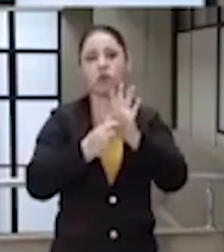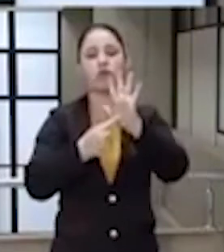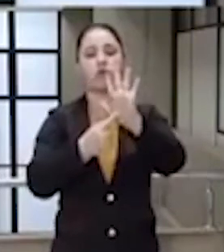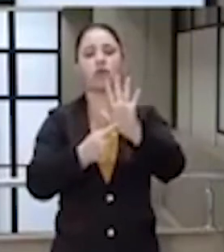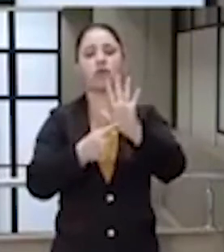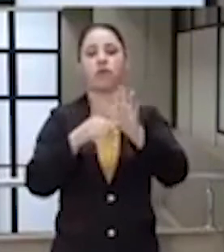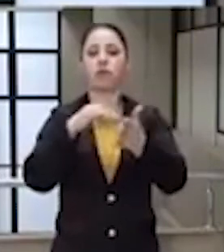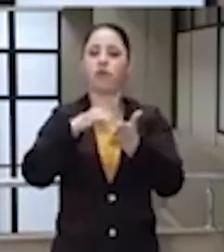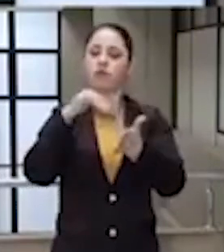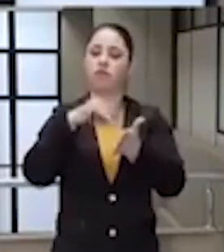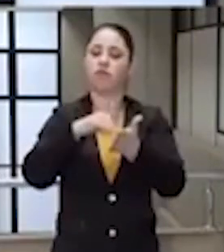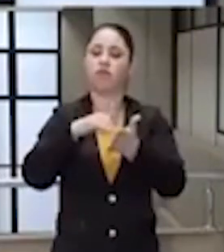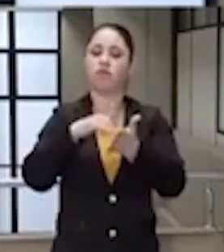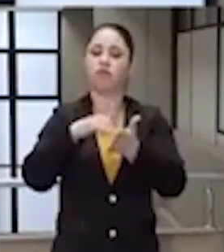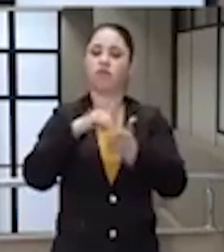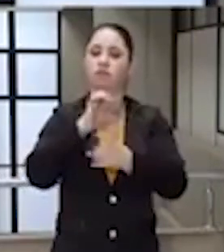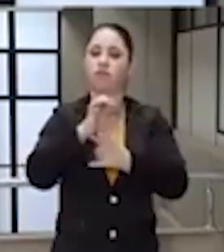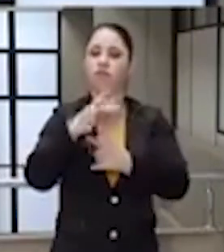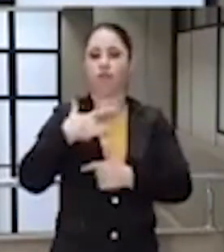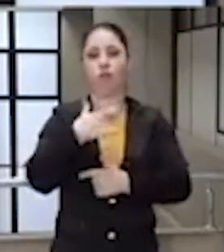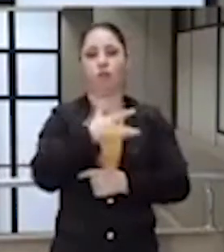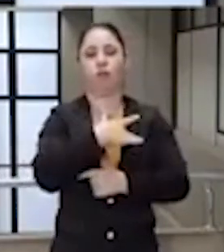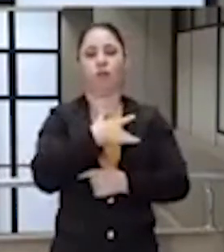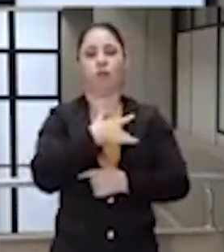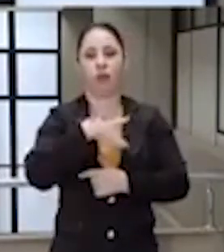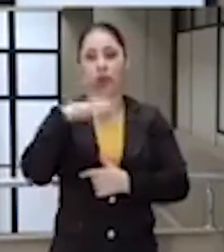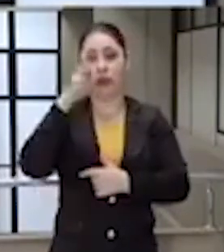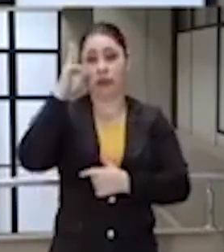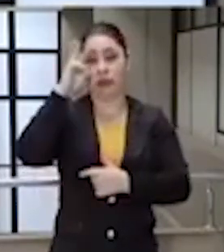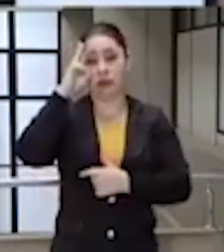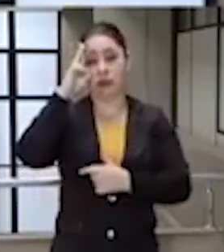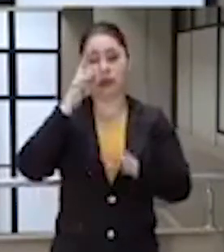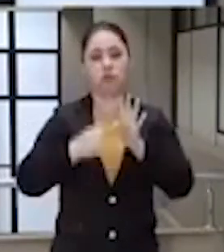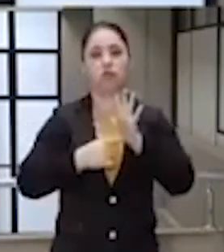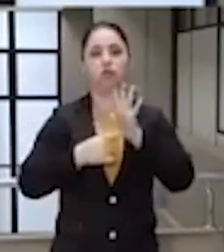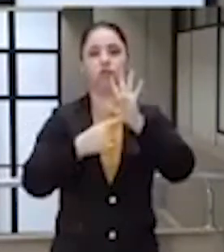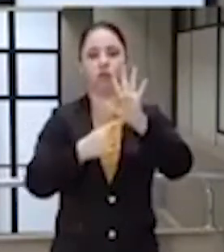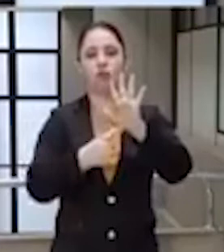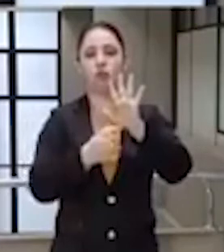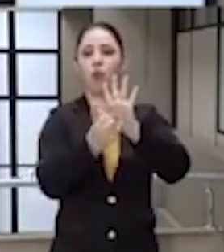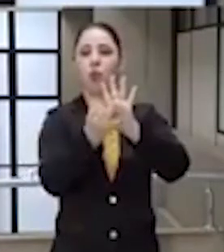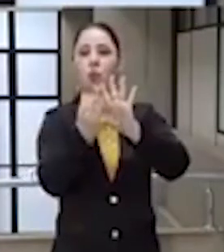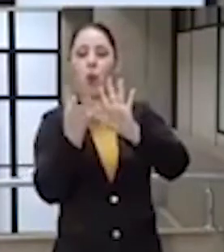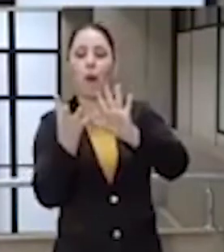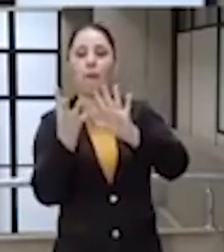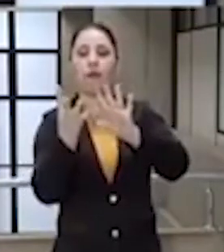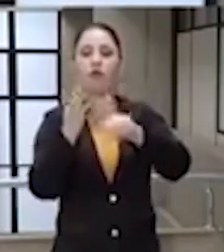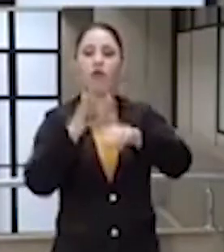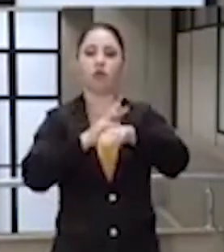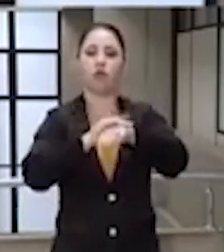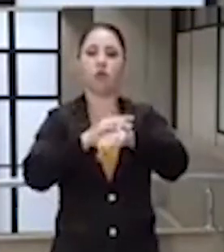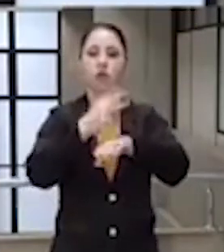aí divulgado na terça-feira, ele reflete o número de casos confirmados em